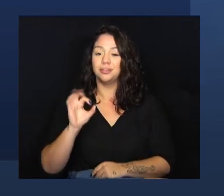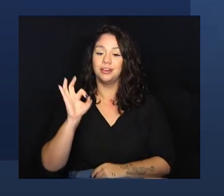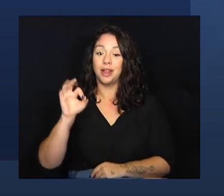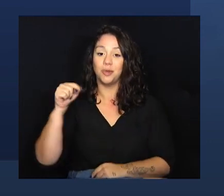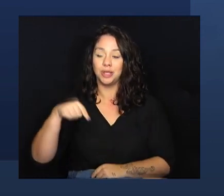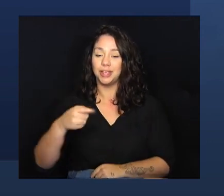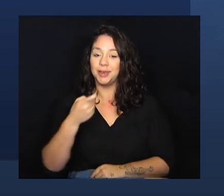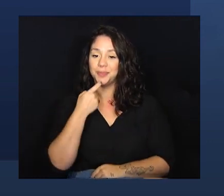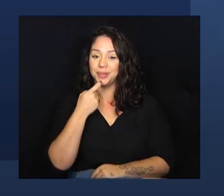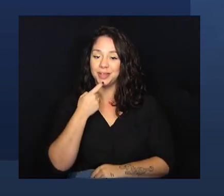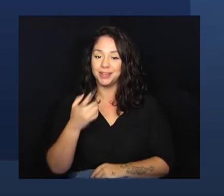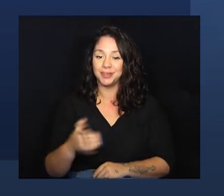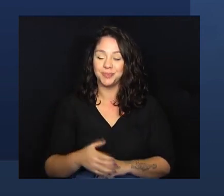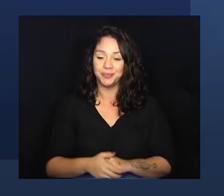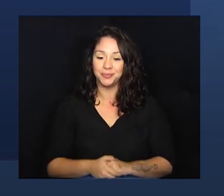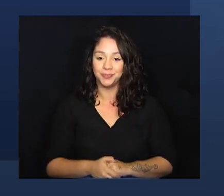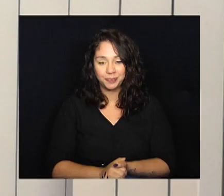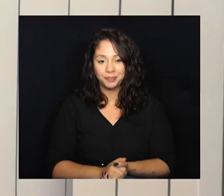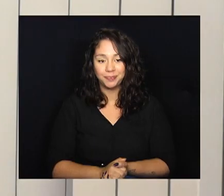Campinas